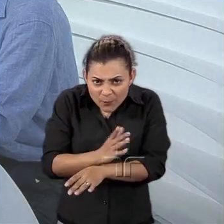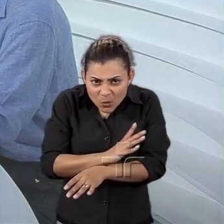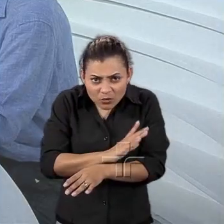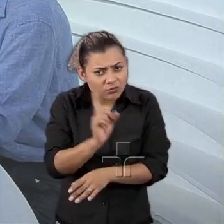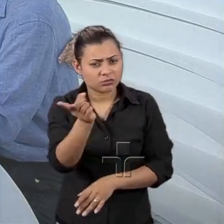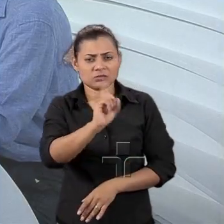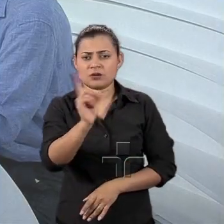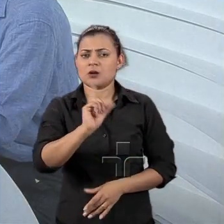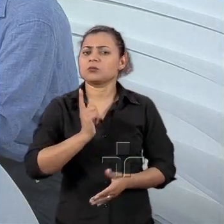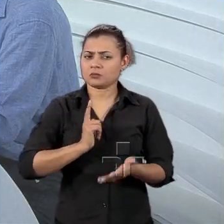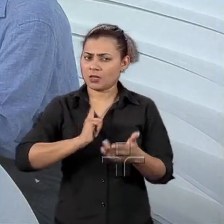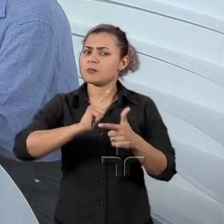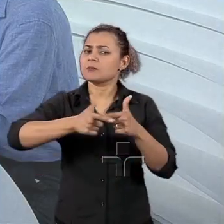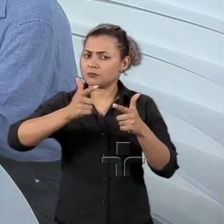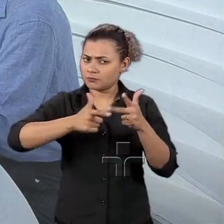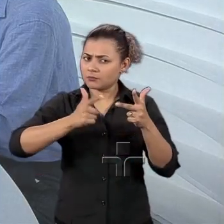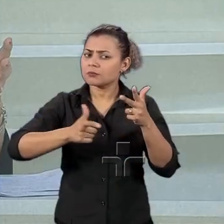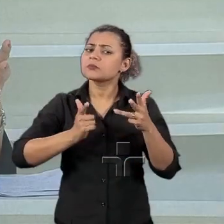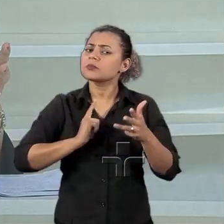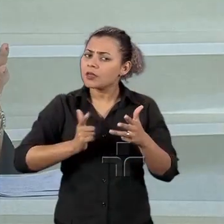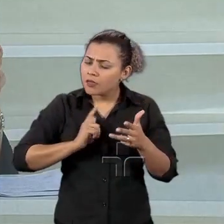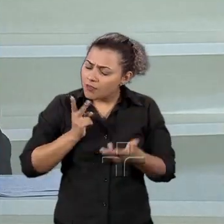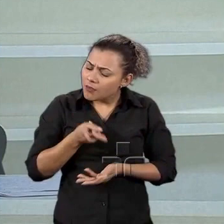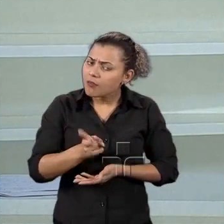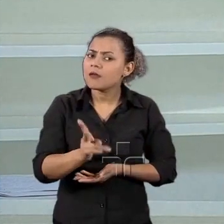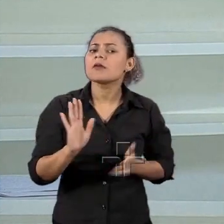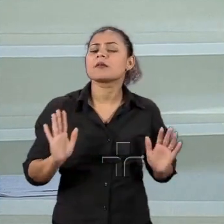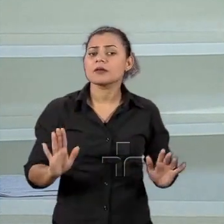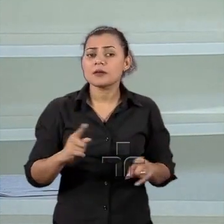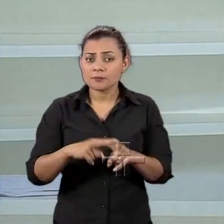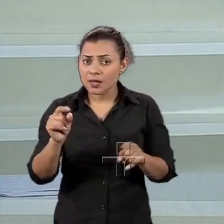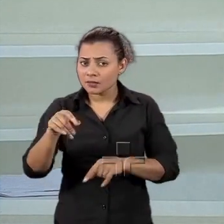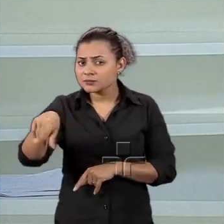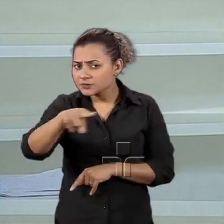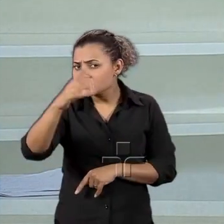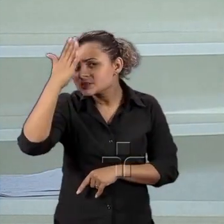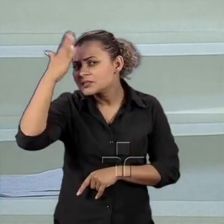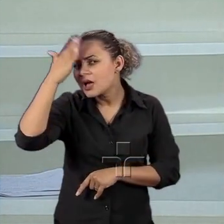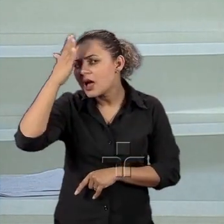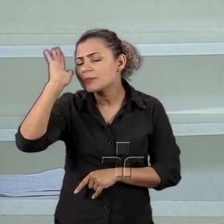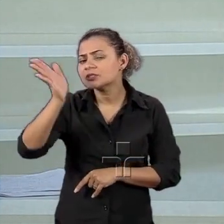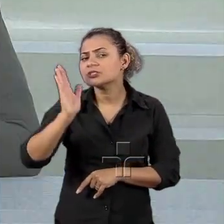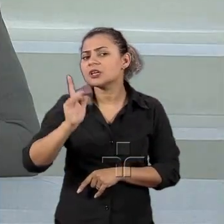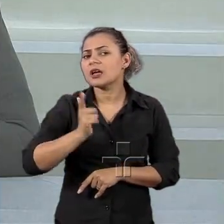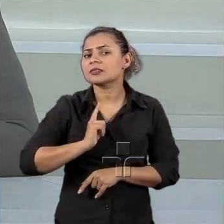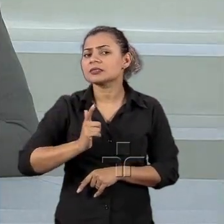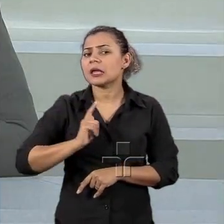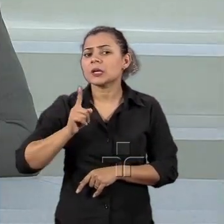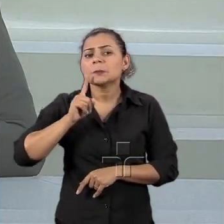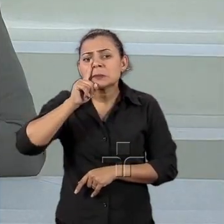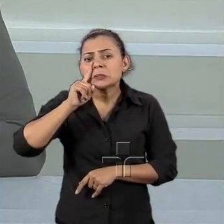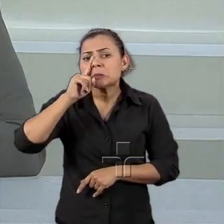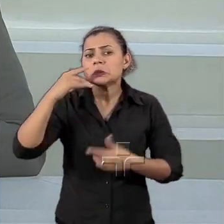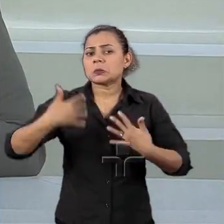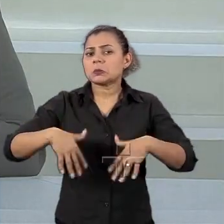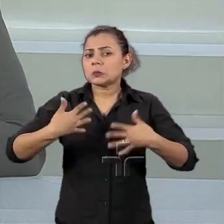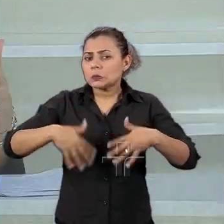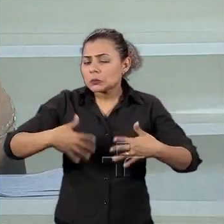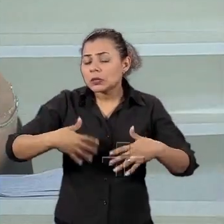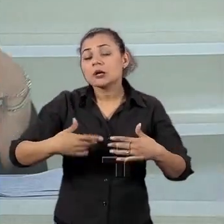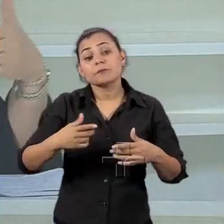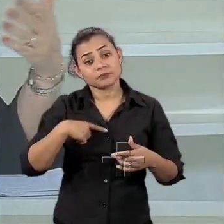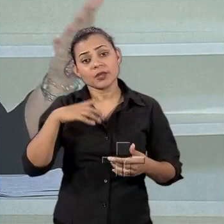cicatrizadas. A Ana Amélia convive comigo no Senado Federal e sabe o quanto isso, a animosidade está terrível, e confesso